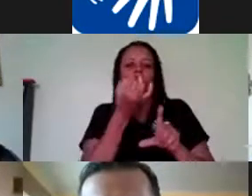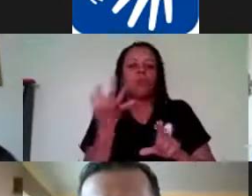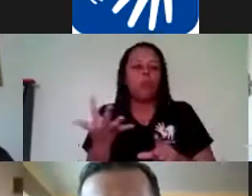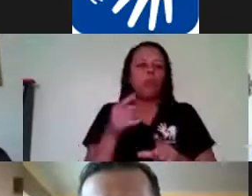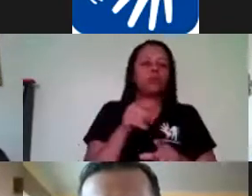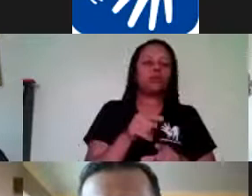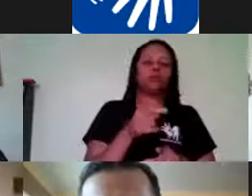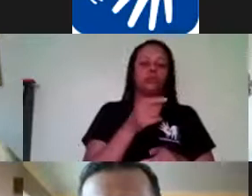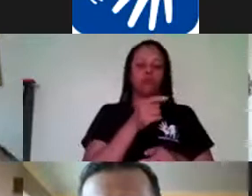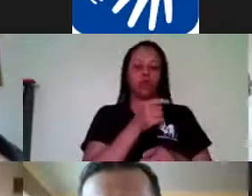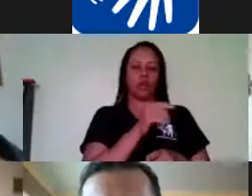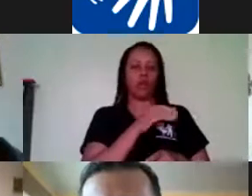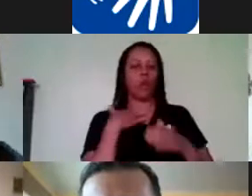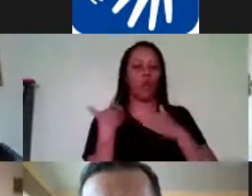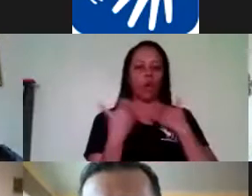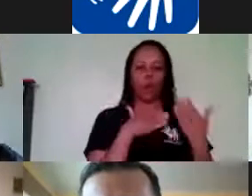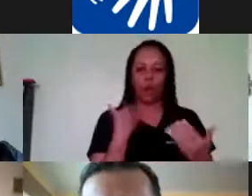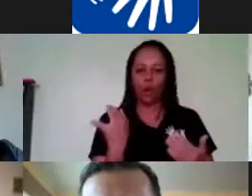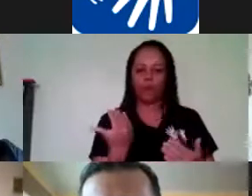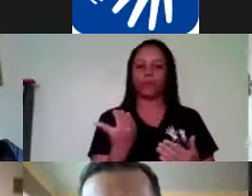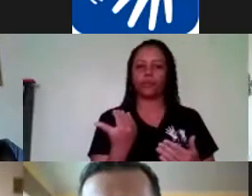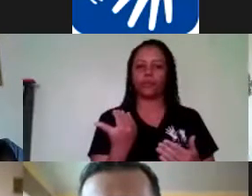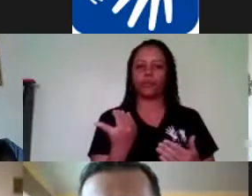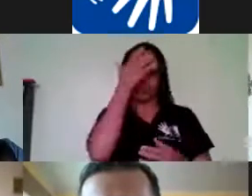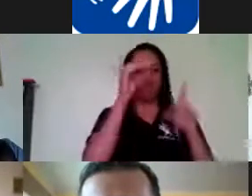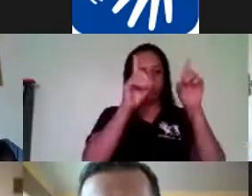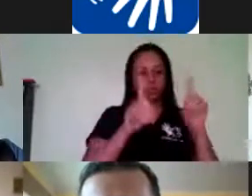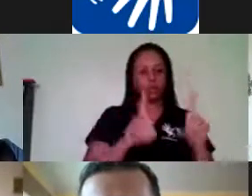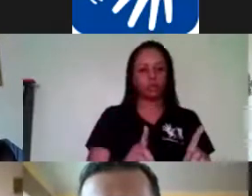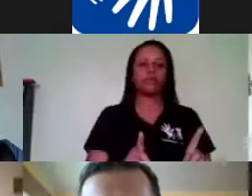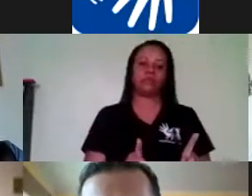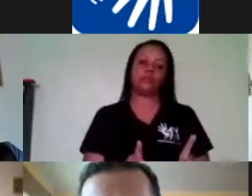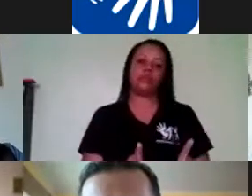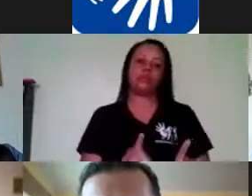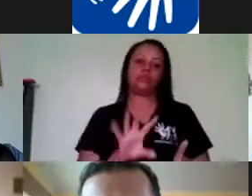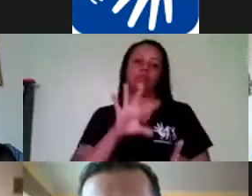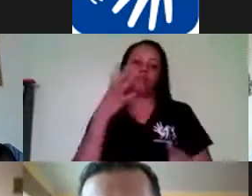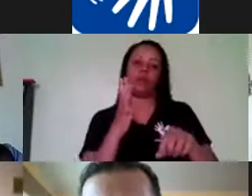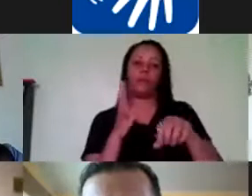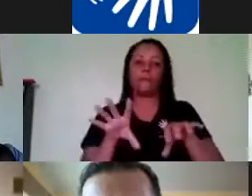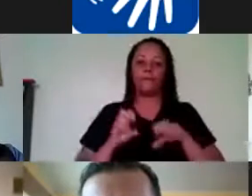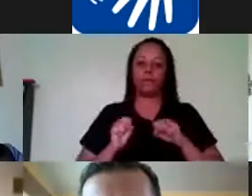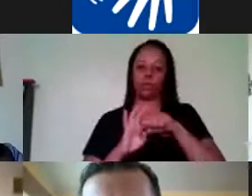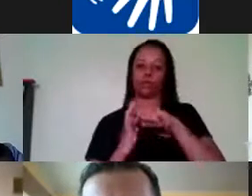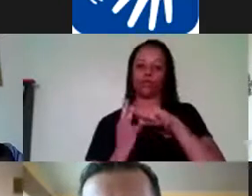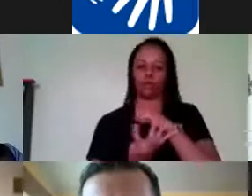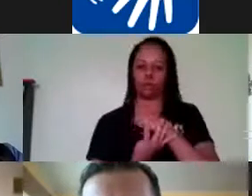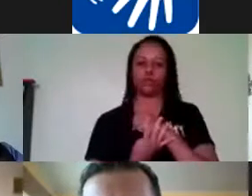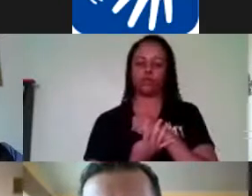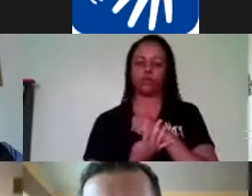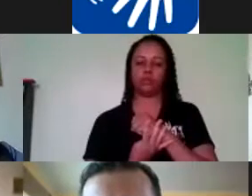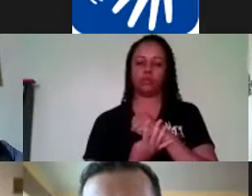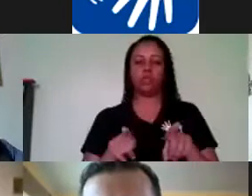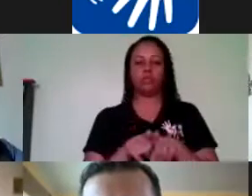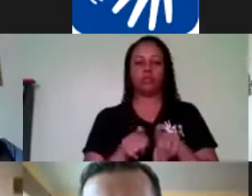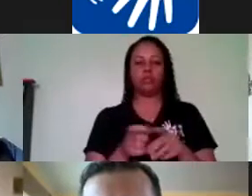de óbitos, ao percentual de óbitos das pessoas com deficiência vítimas de Covid. E, por fim, queria fazer um convite,